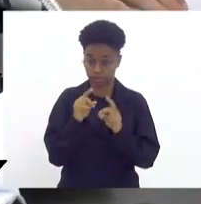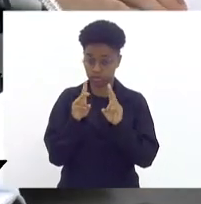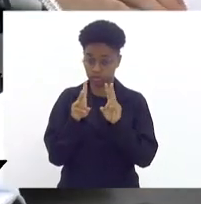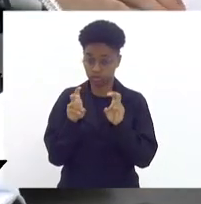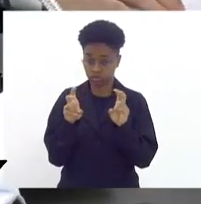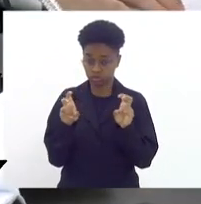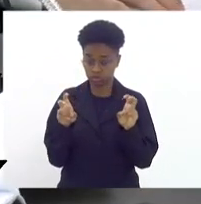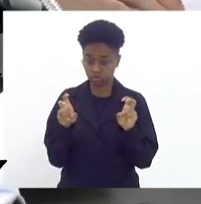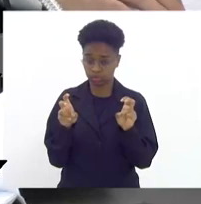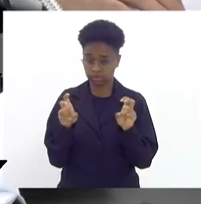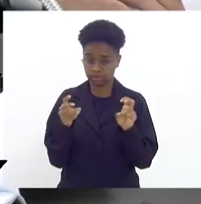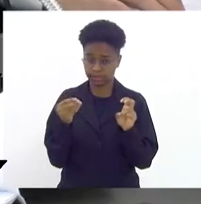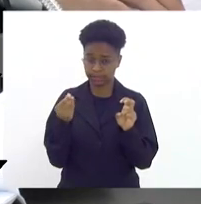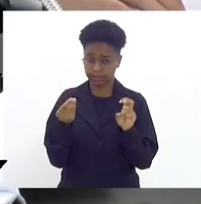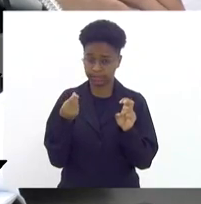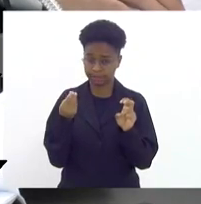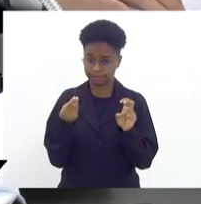questão